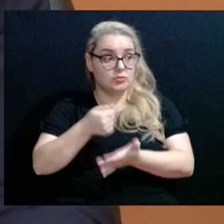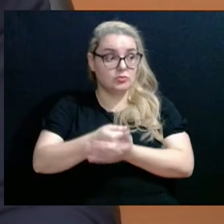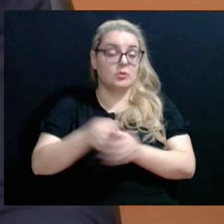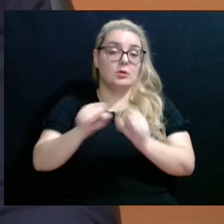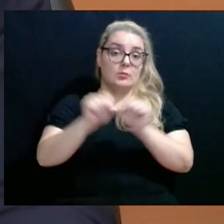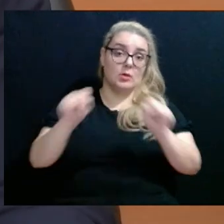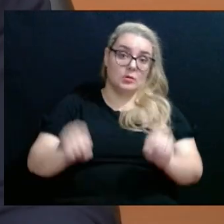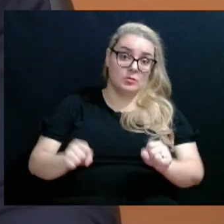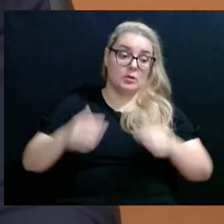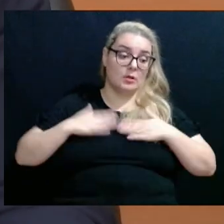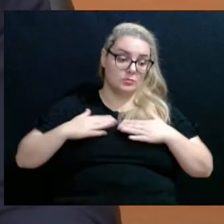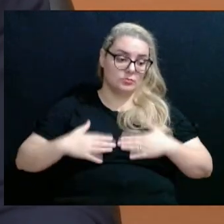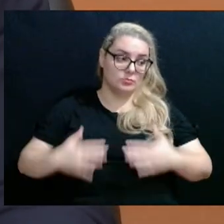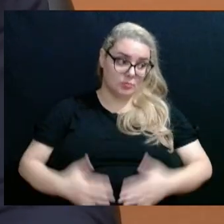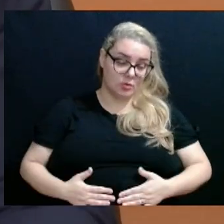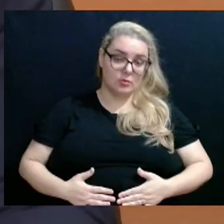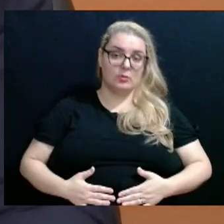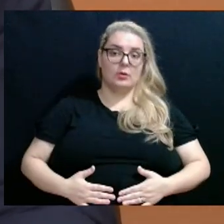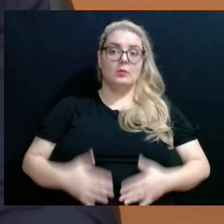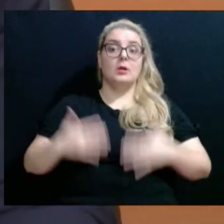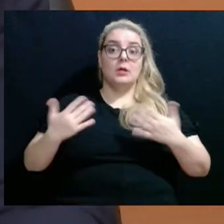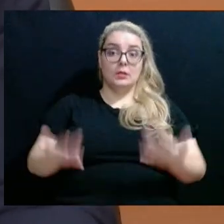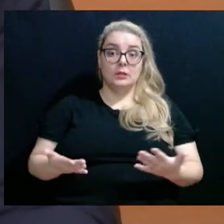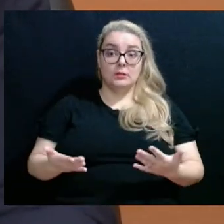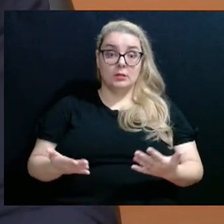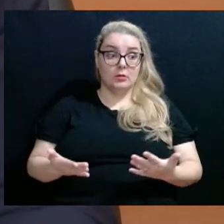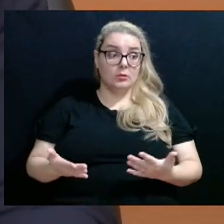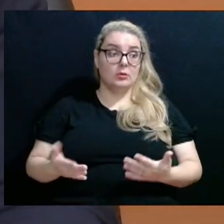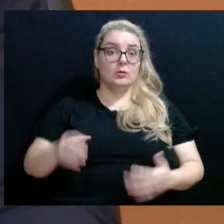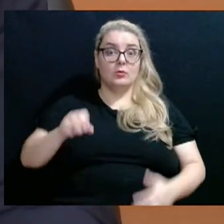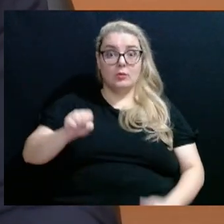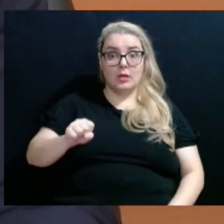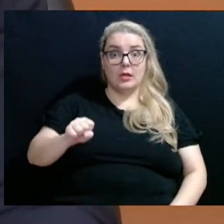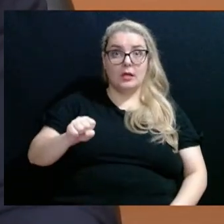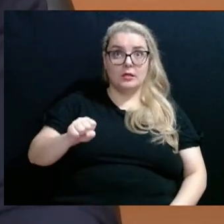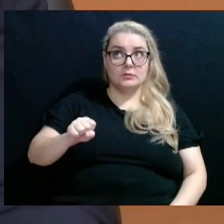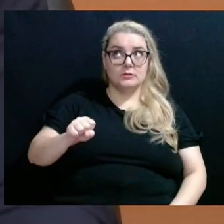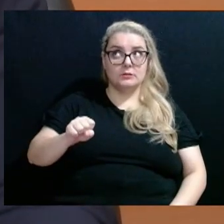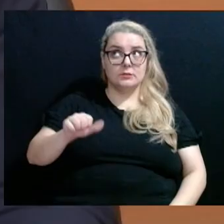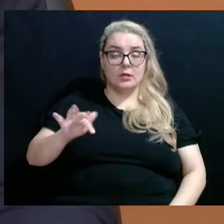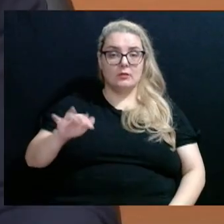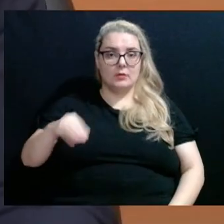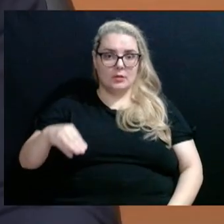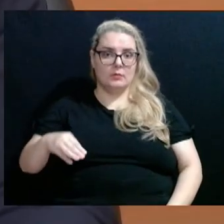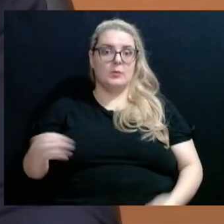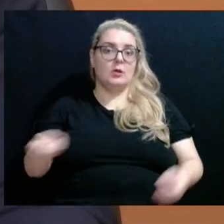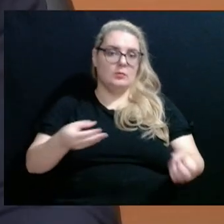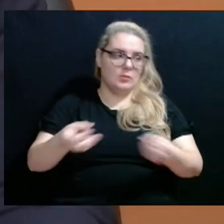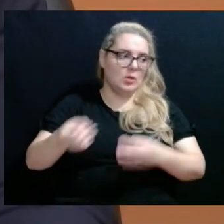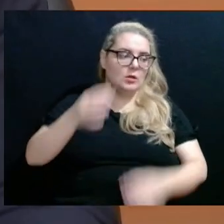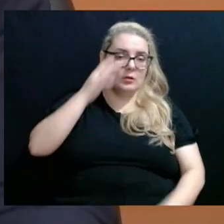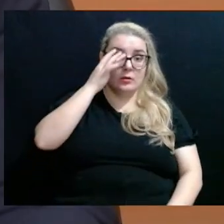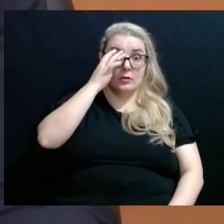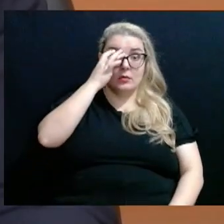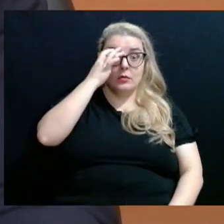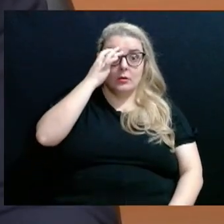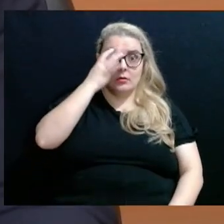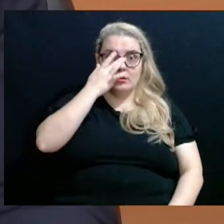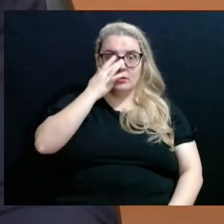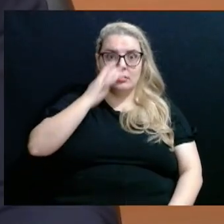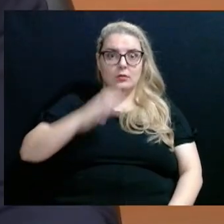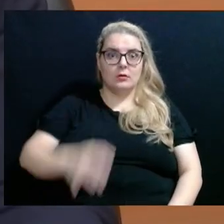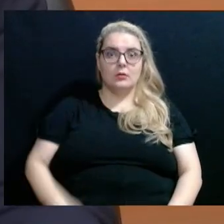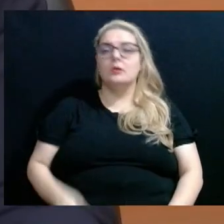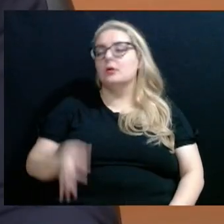humano, então cabe ao CFM ou aos conselhos se atualizarem e sim,